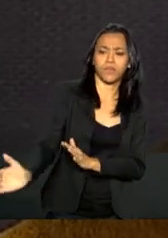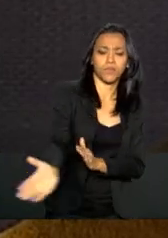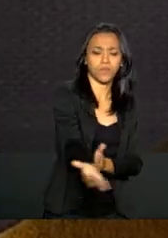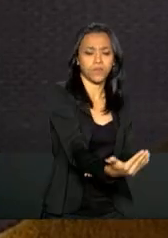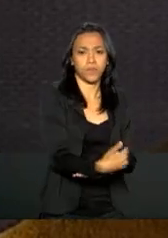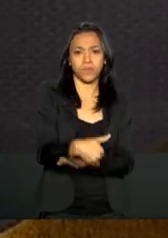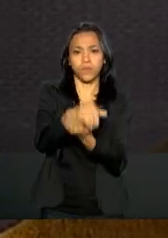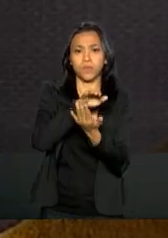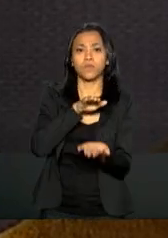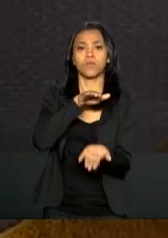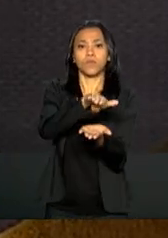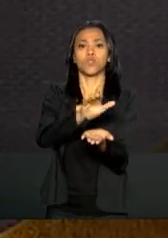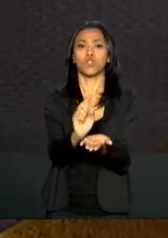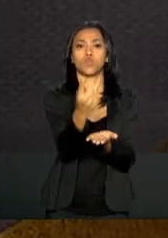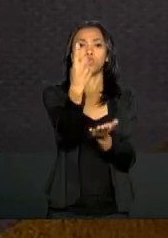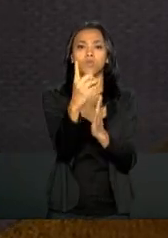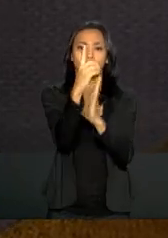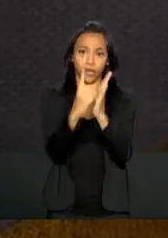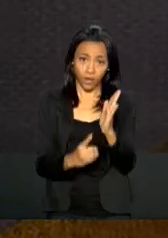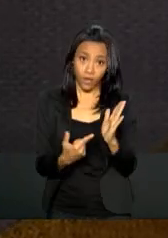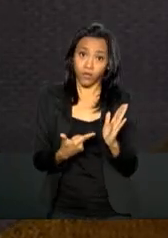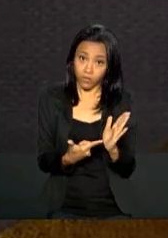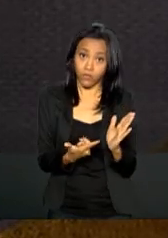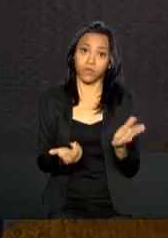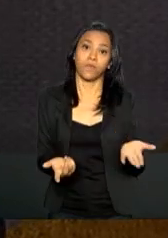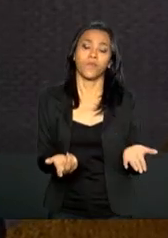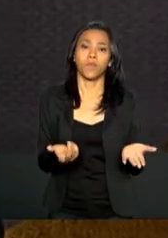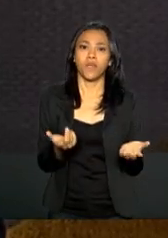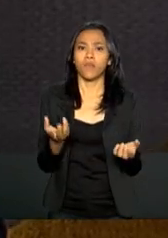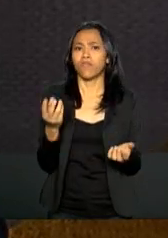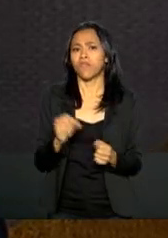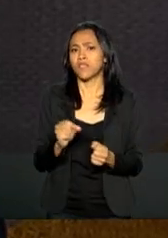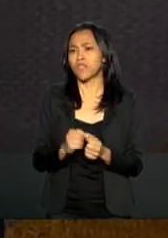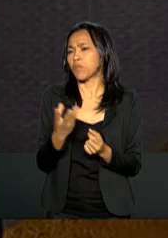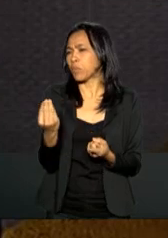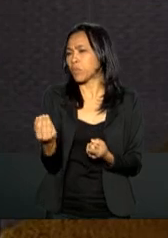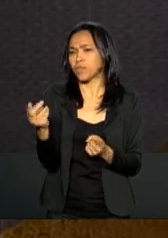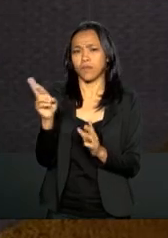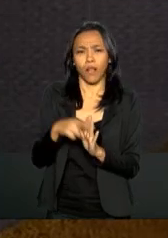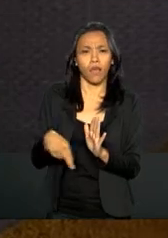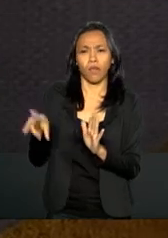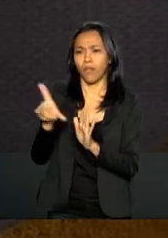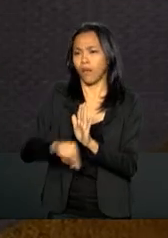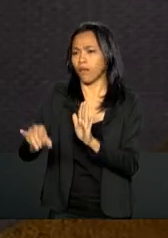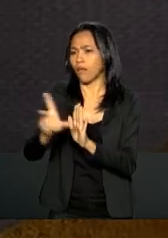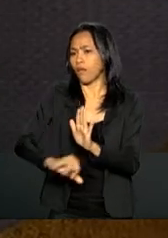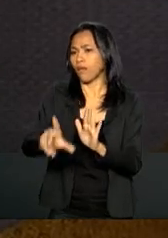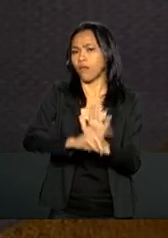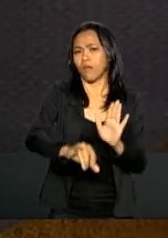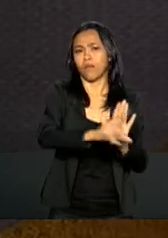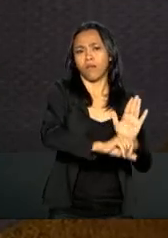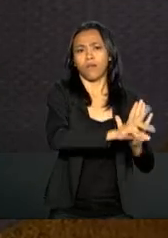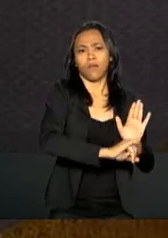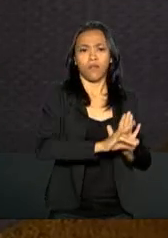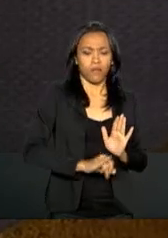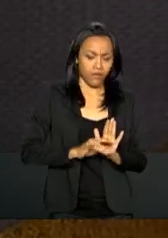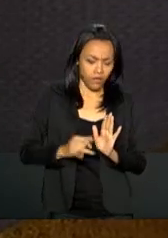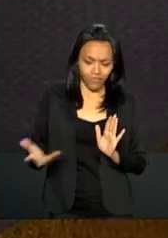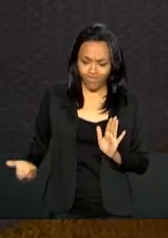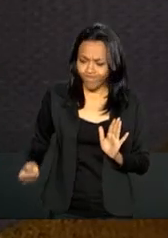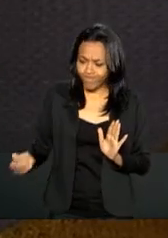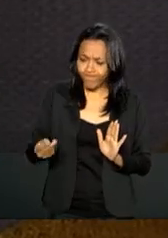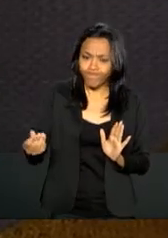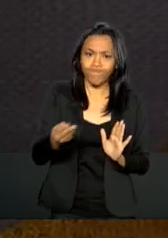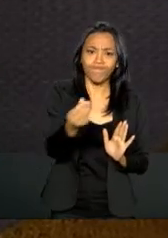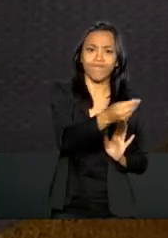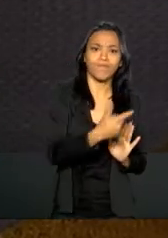da ideia de que essa história de produzir muito ato normativo muito há muita lei na verdade é incompatível com